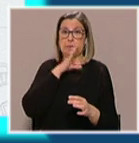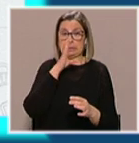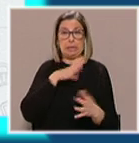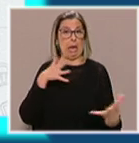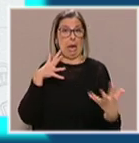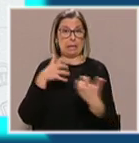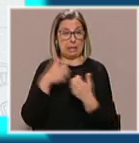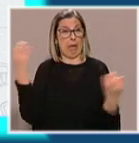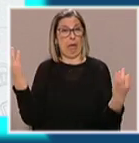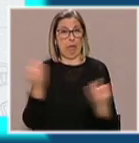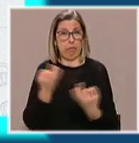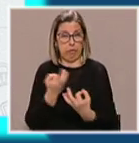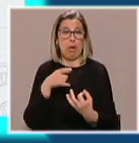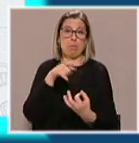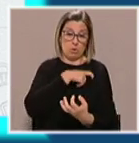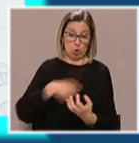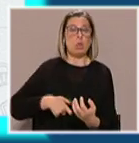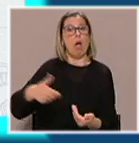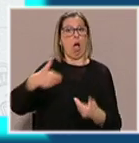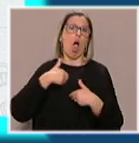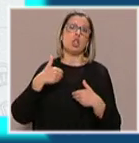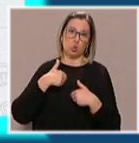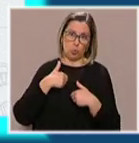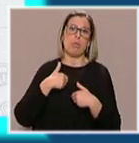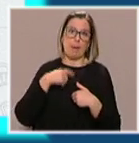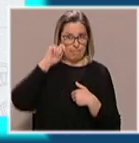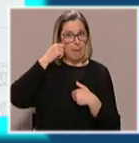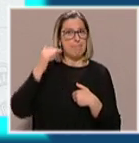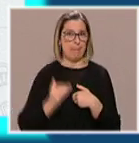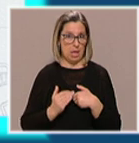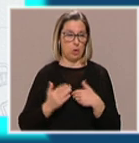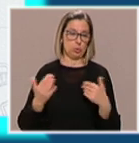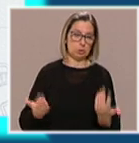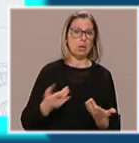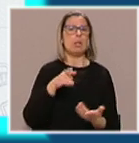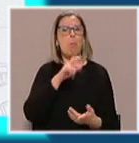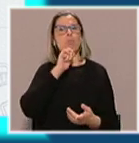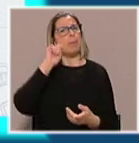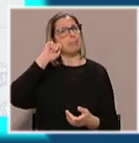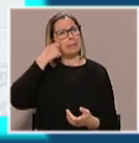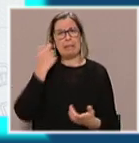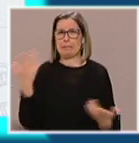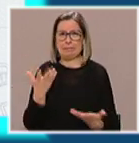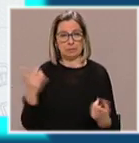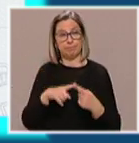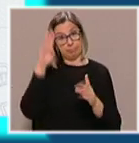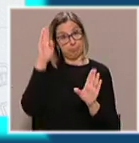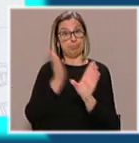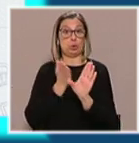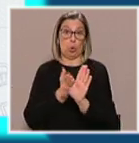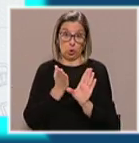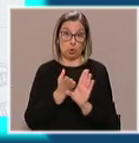mesmas lesões podem ser minorizadas. Pois bem, que tipo de lesões é que podemos então ter? Danos